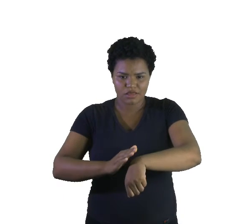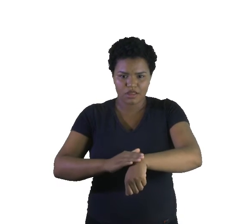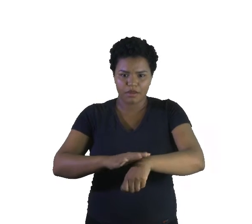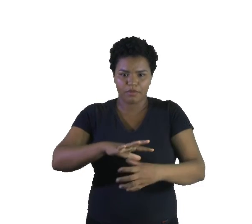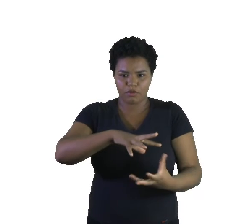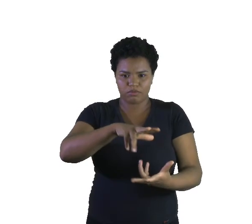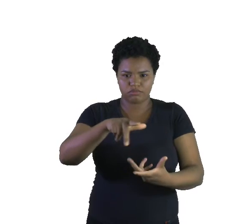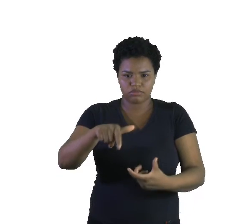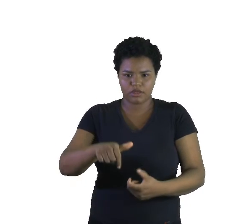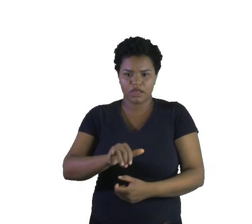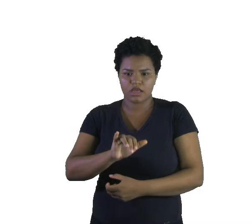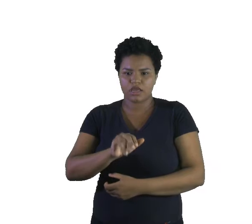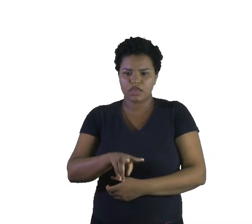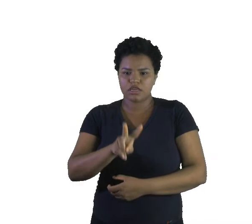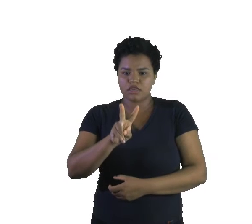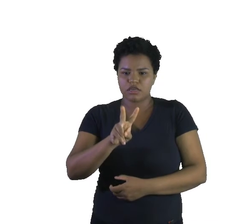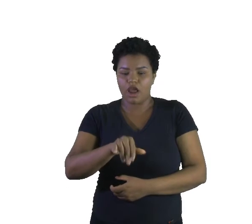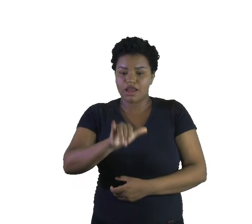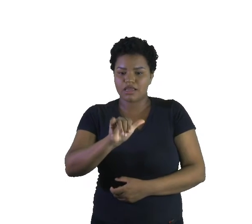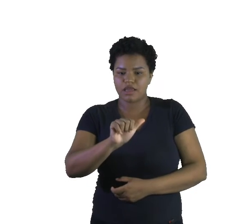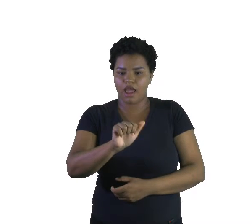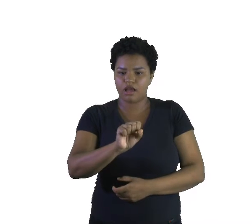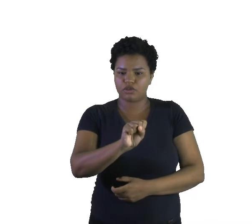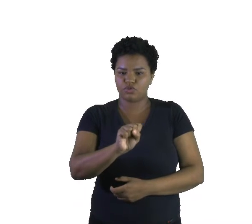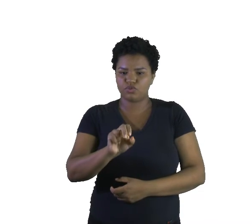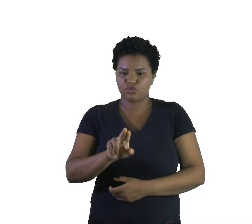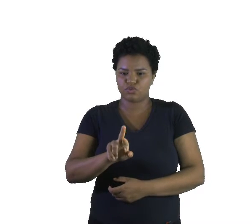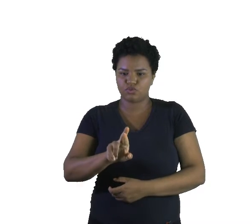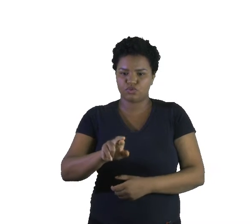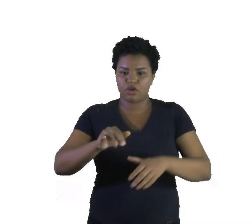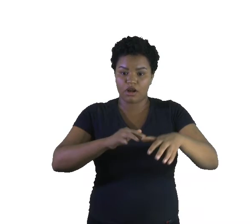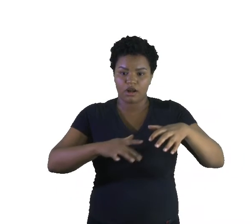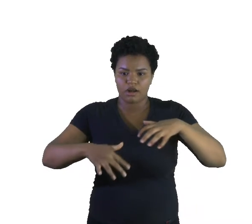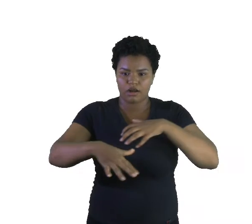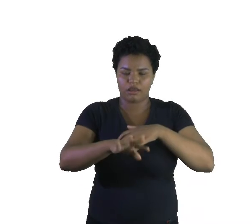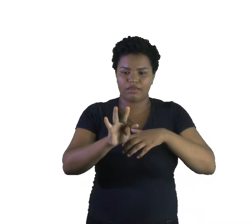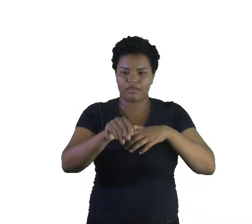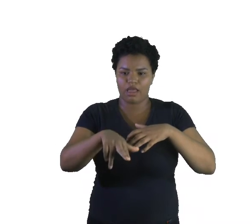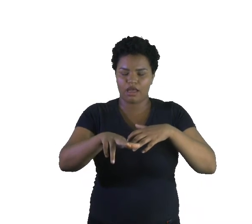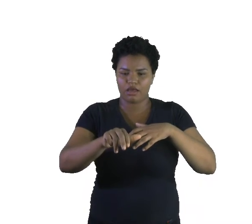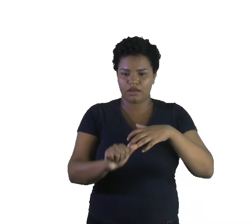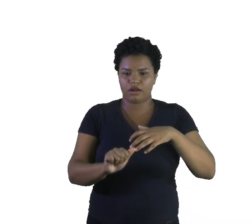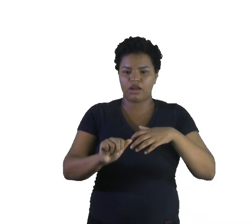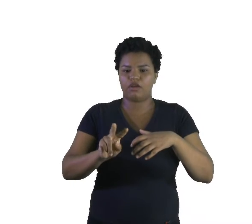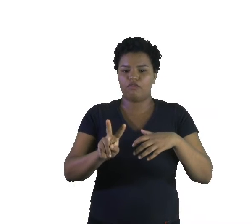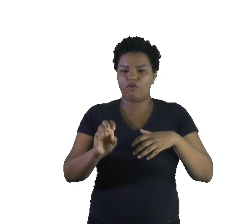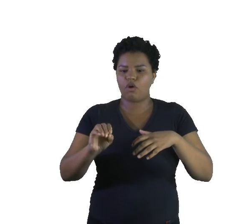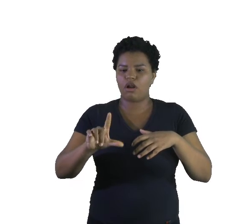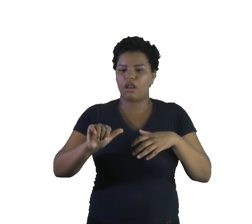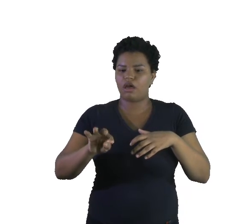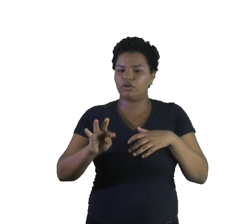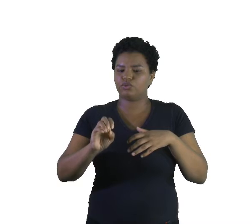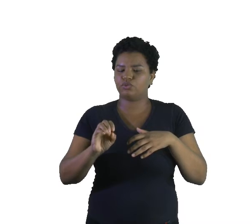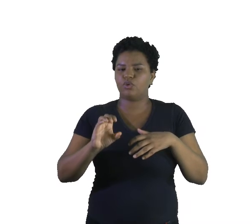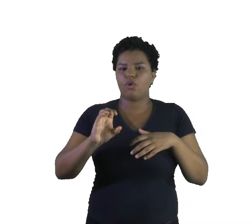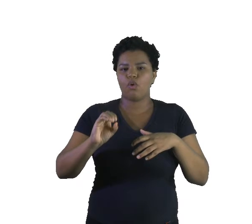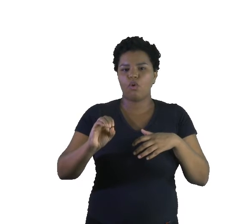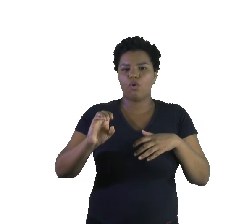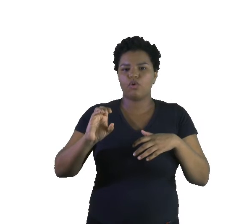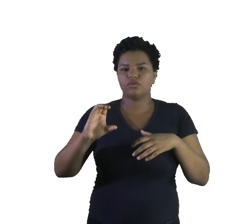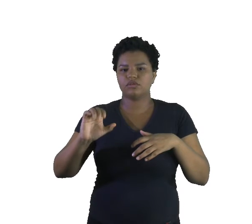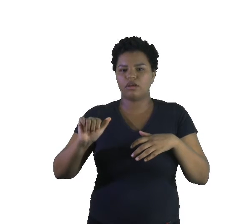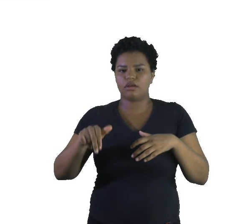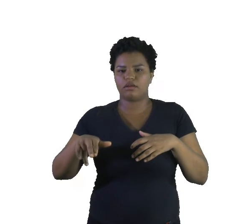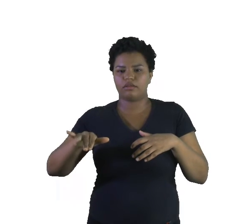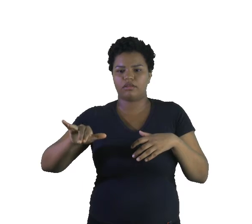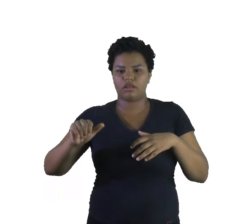Iaçu, localizado na ilha de Tana, em Vanuatu, Oceania. Esse vulcão está em erupção há